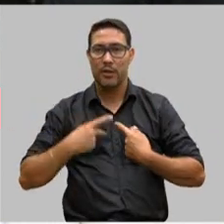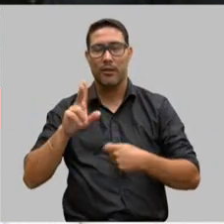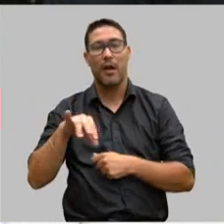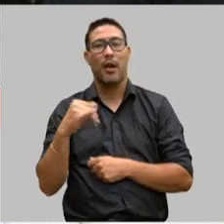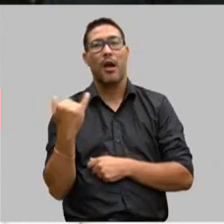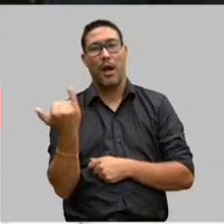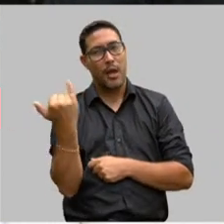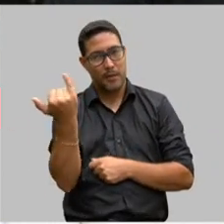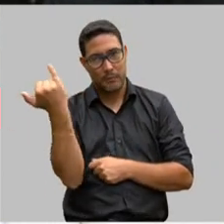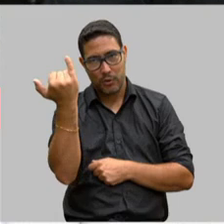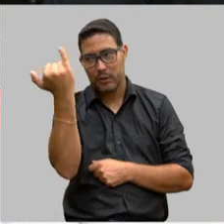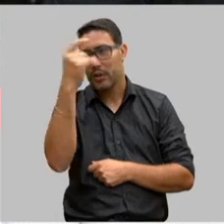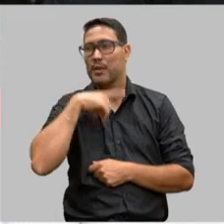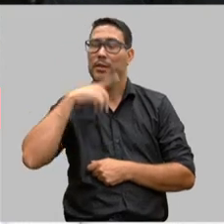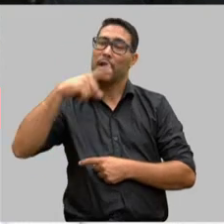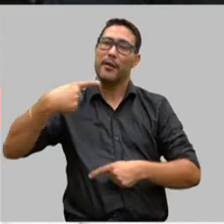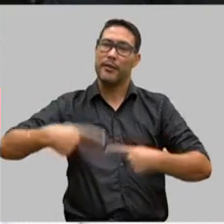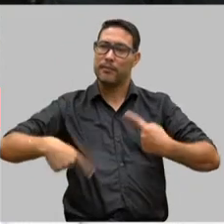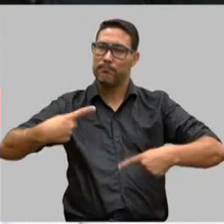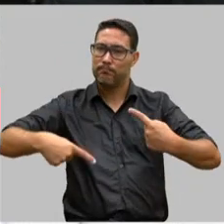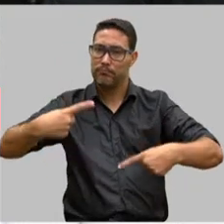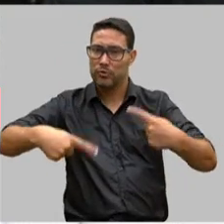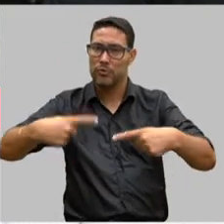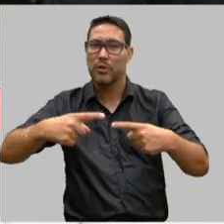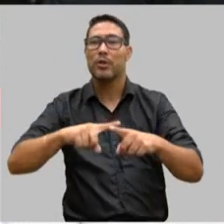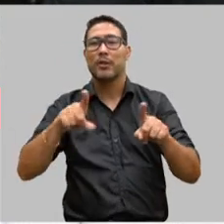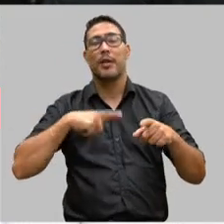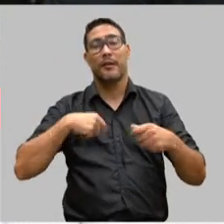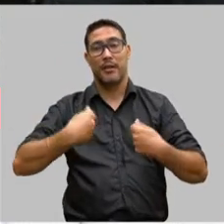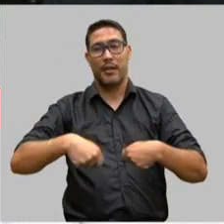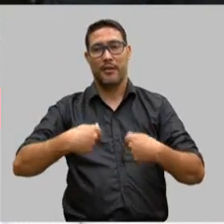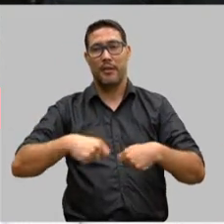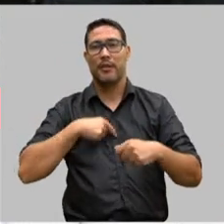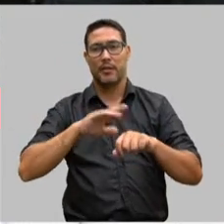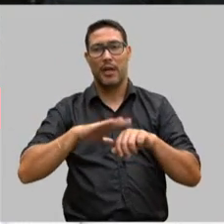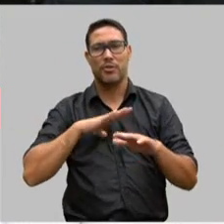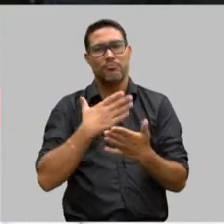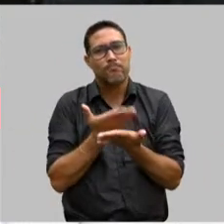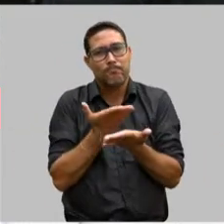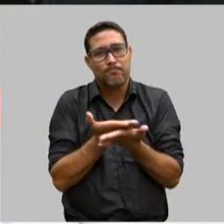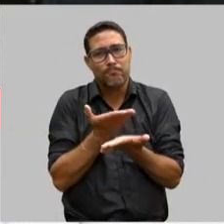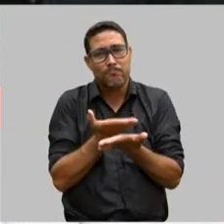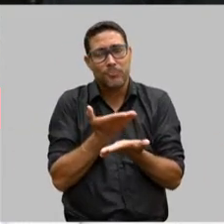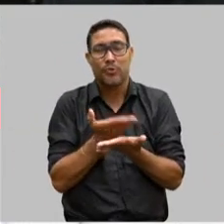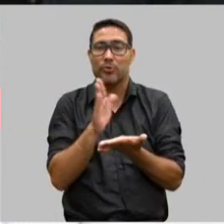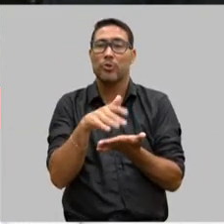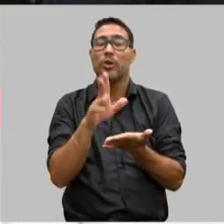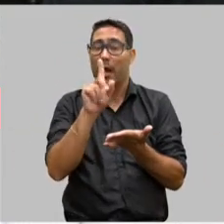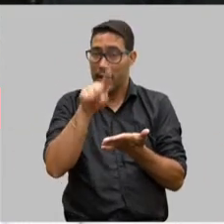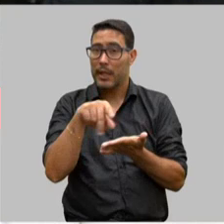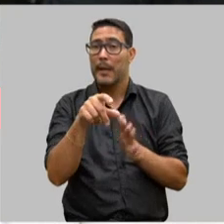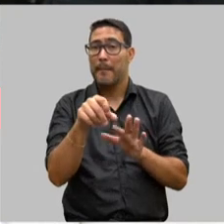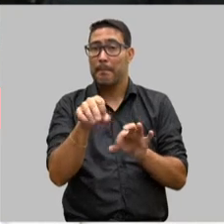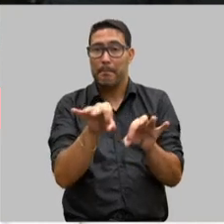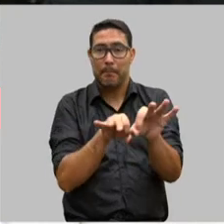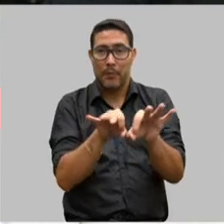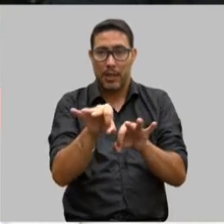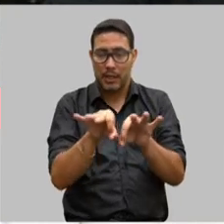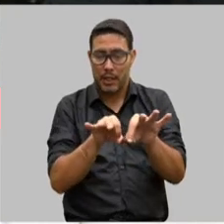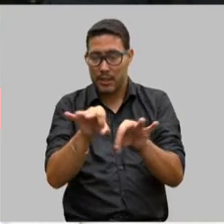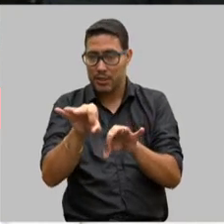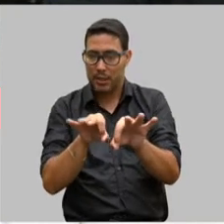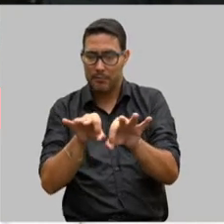dessa discussão, da necessidade de estudos e de planejamento. Planejamento para